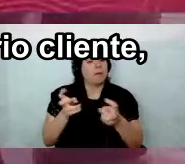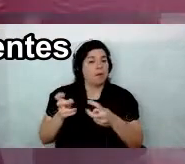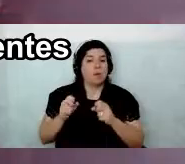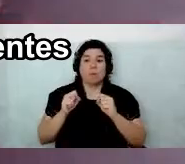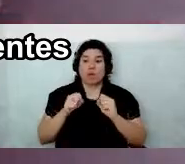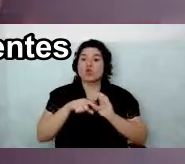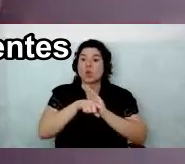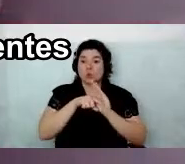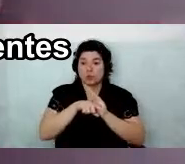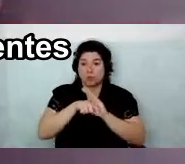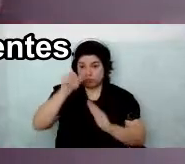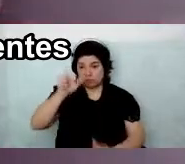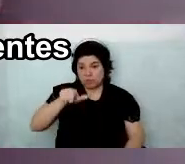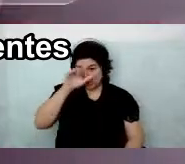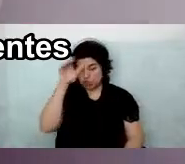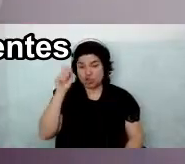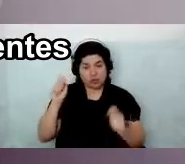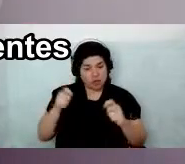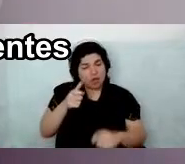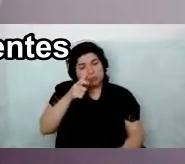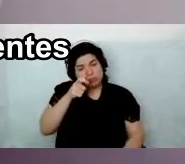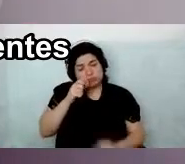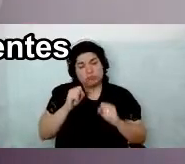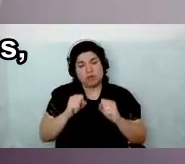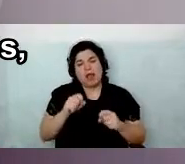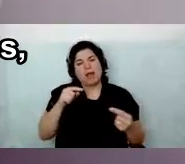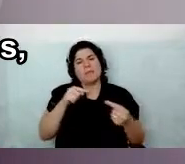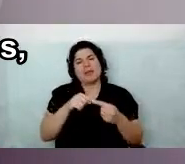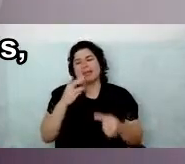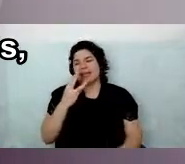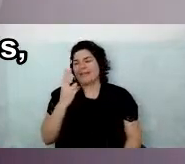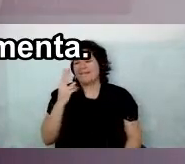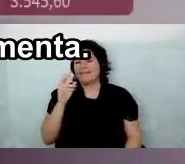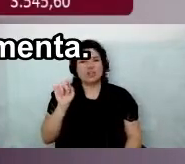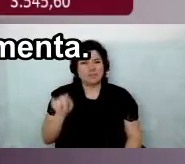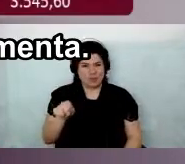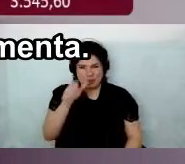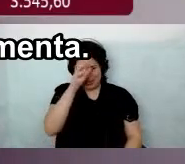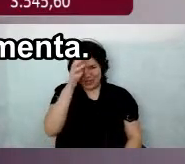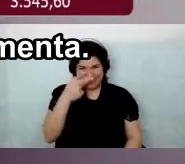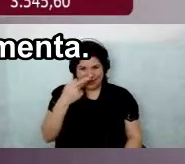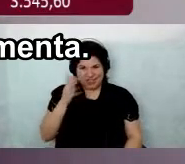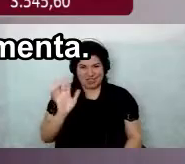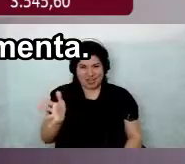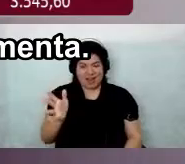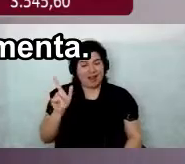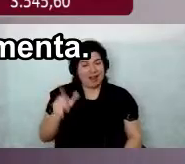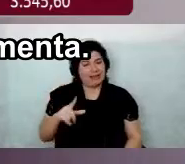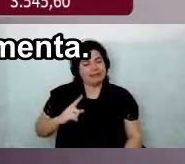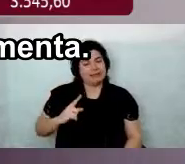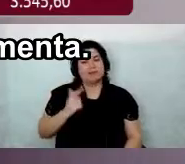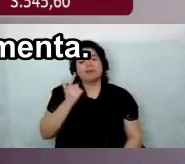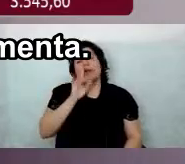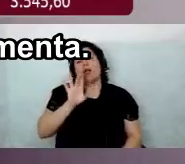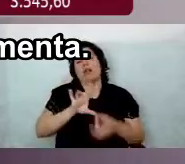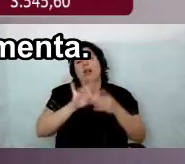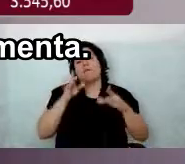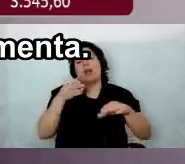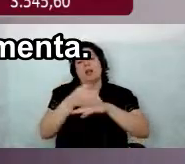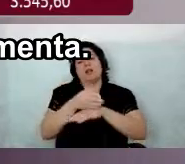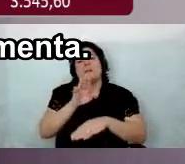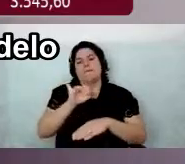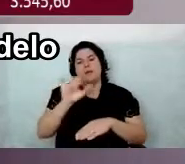pelo próprio cliente, faz parte daqueles 320 mil clientes que eu comentei com vocês, que já têm acesso a